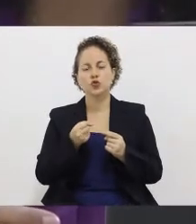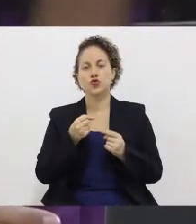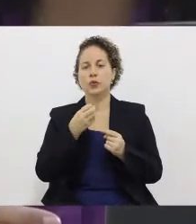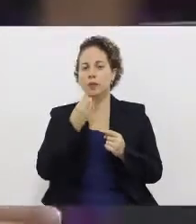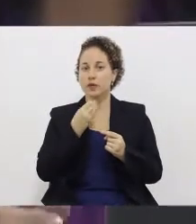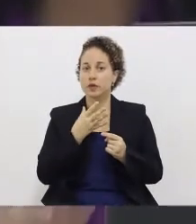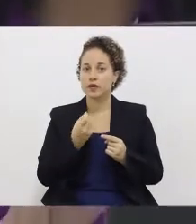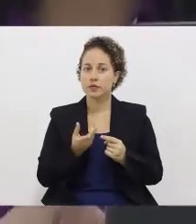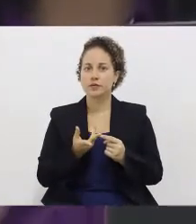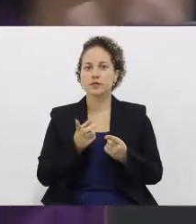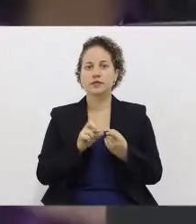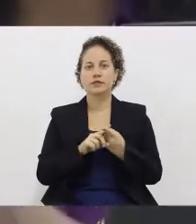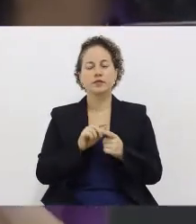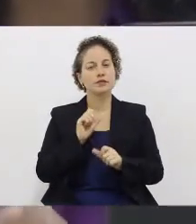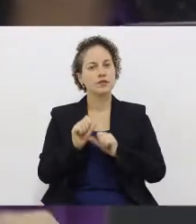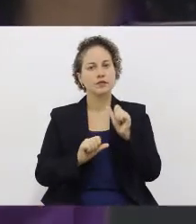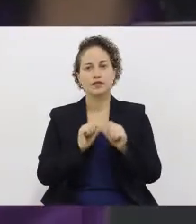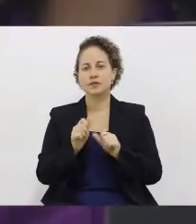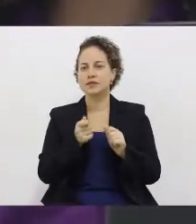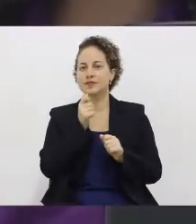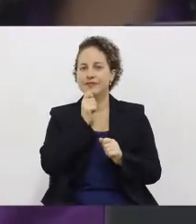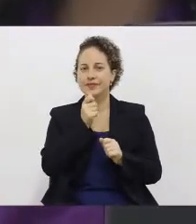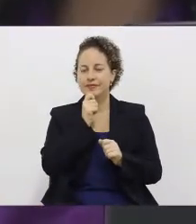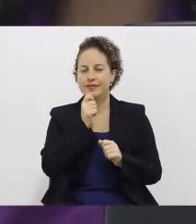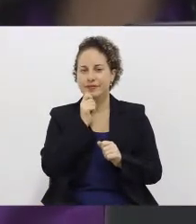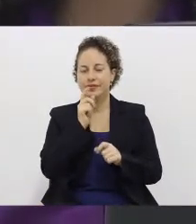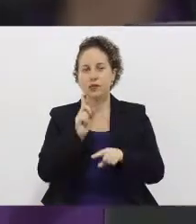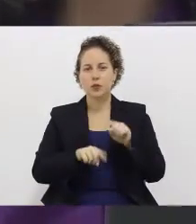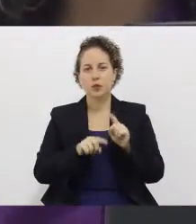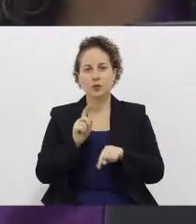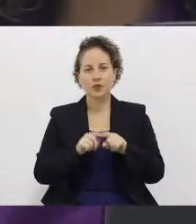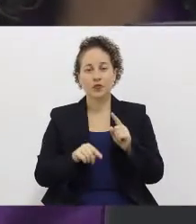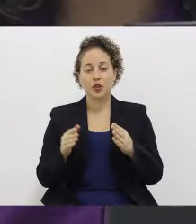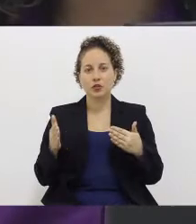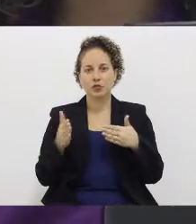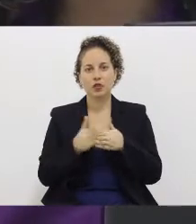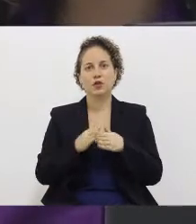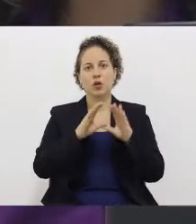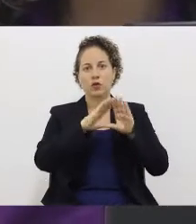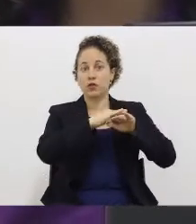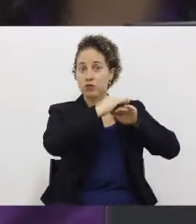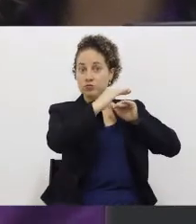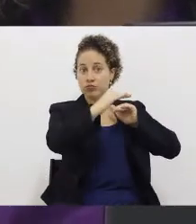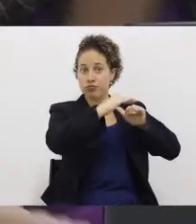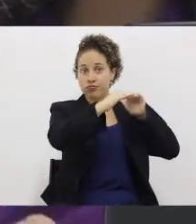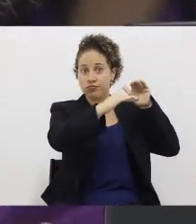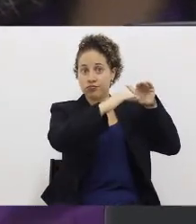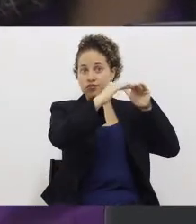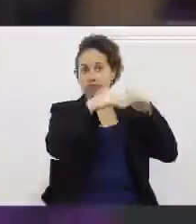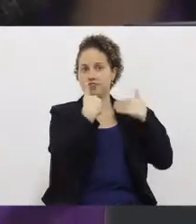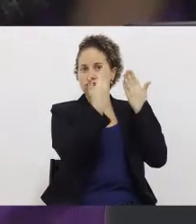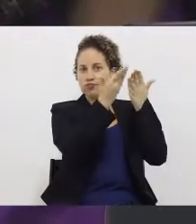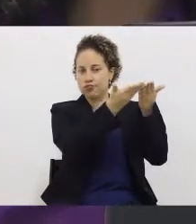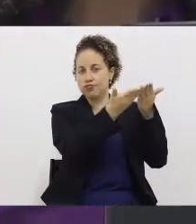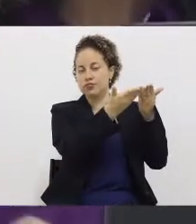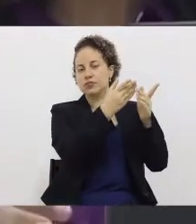misturados e transformados, mas ainda não se transformaram no produto final, que é o produto que vai para a prateleira, o produto que é oferecido ao